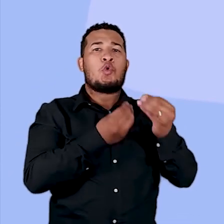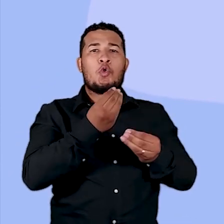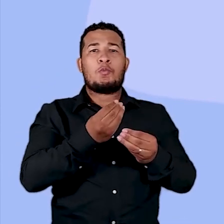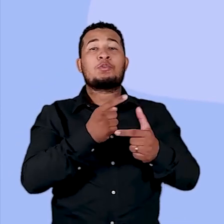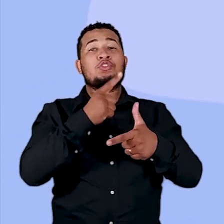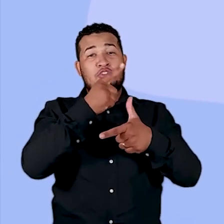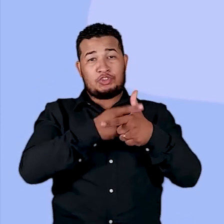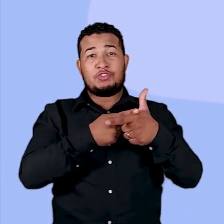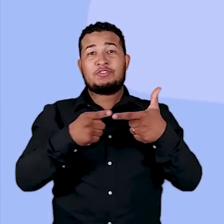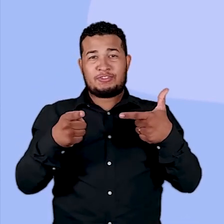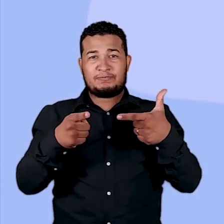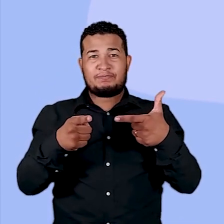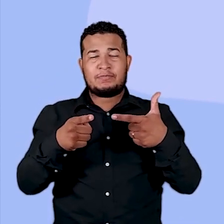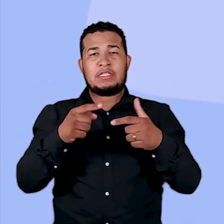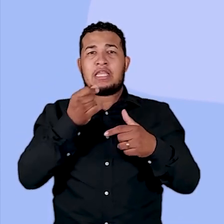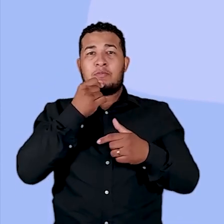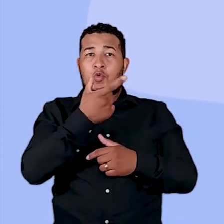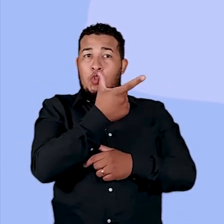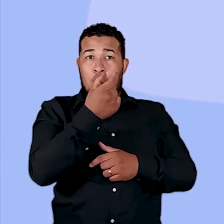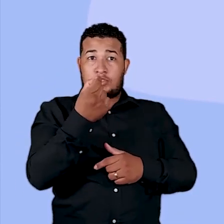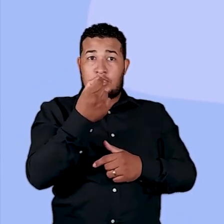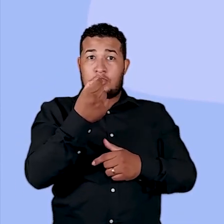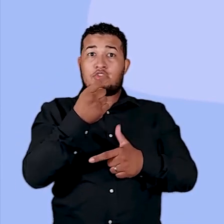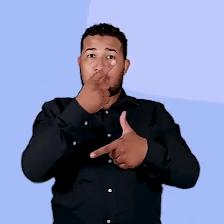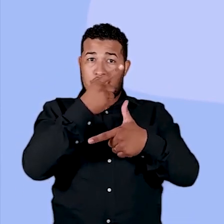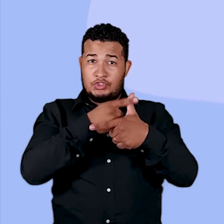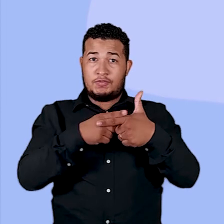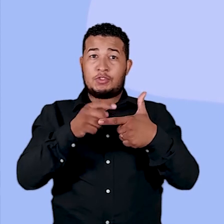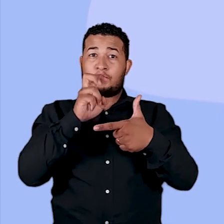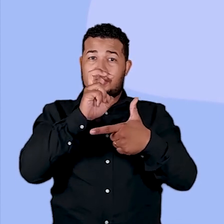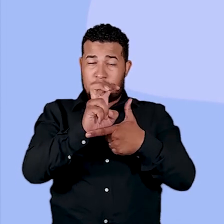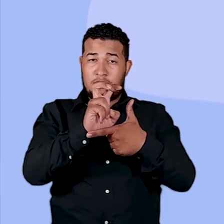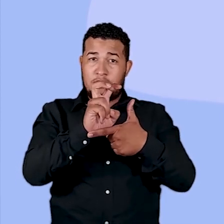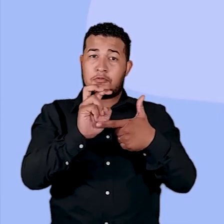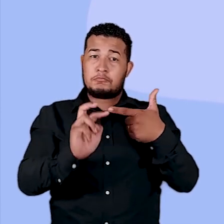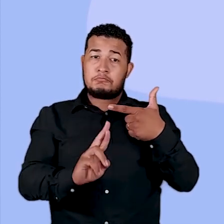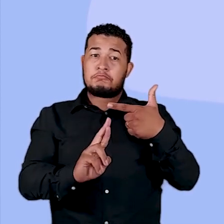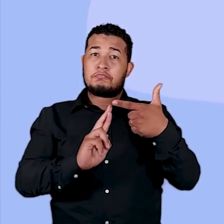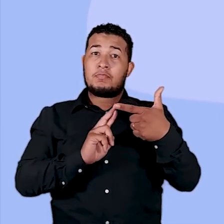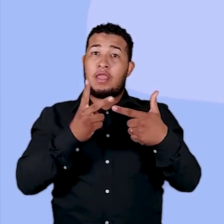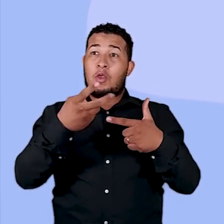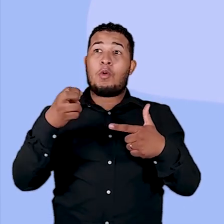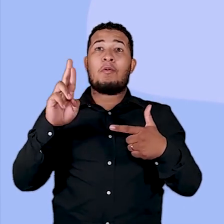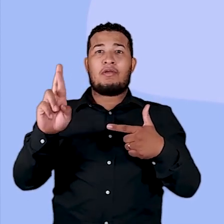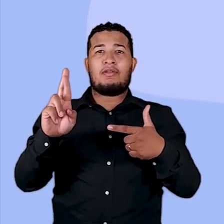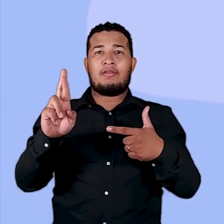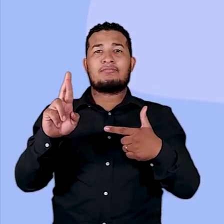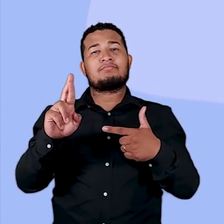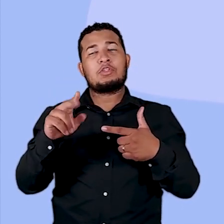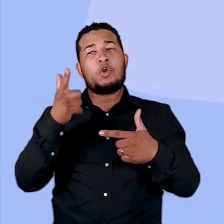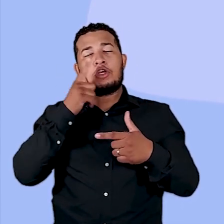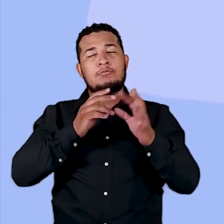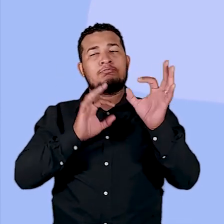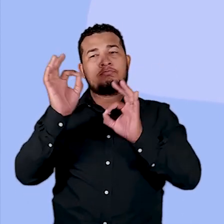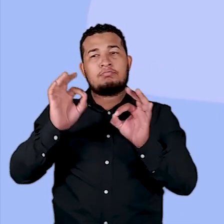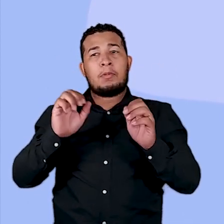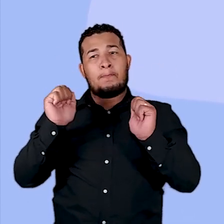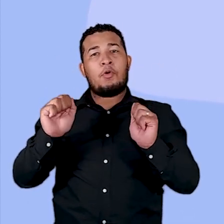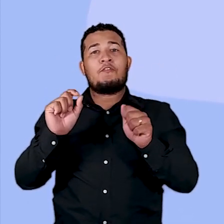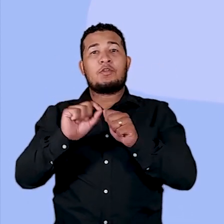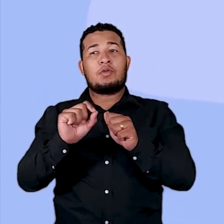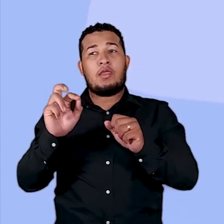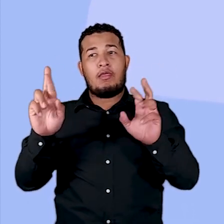200 dividido por 5 é igual a R. Para deixar mais bonitinho, eu posso fazer assim, colocar o R do outro lado. R é